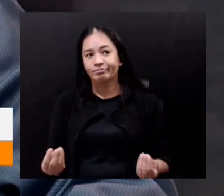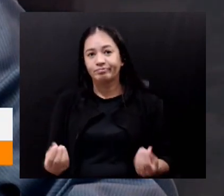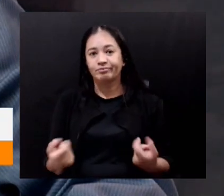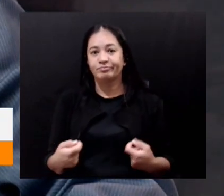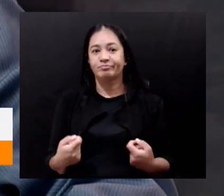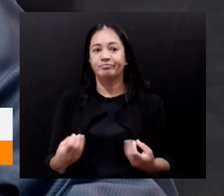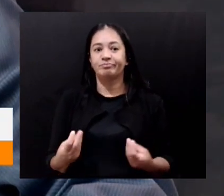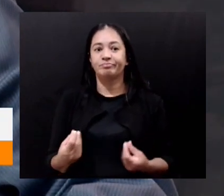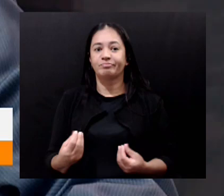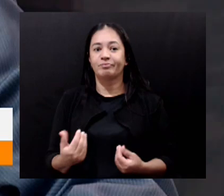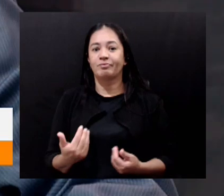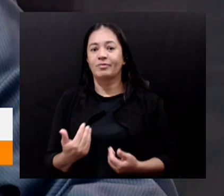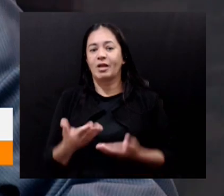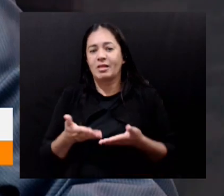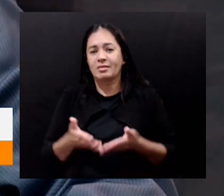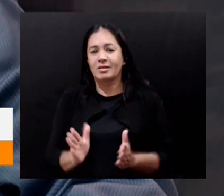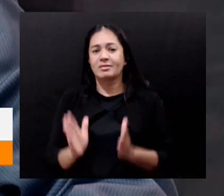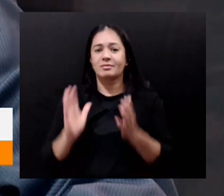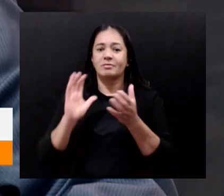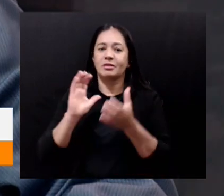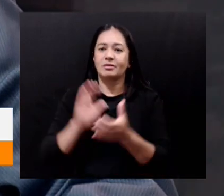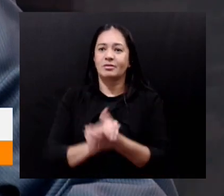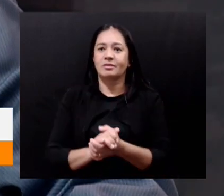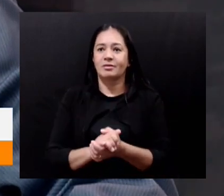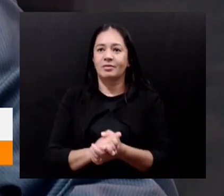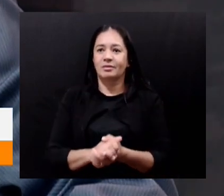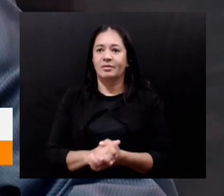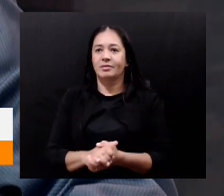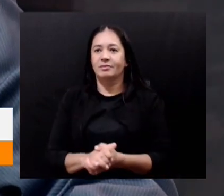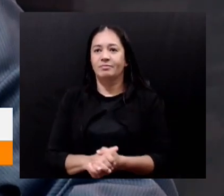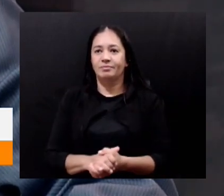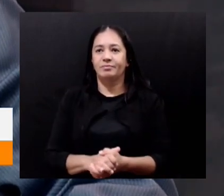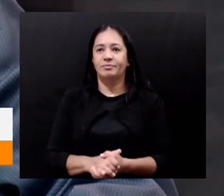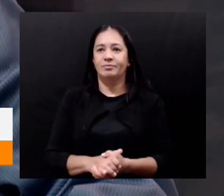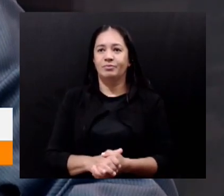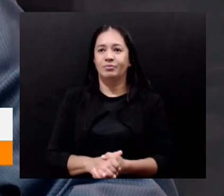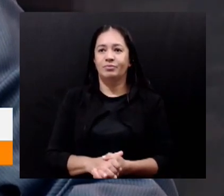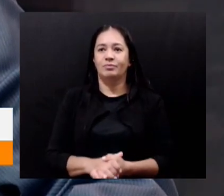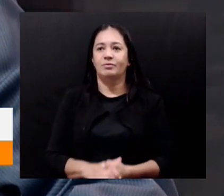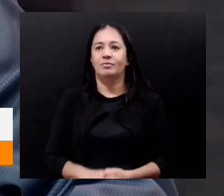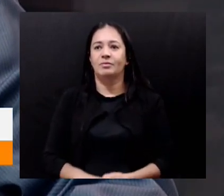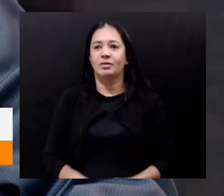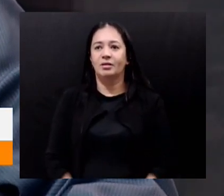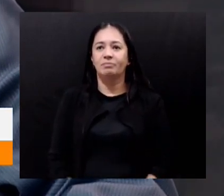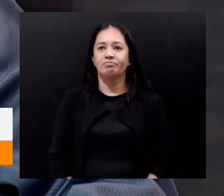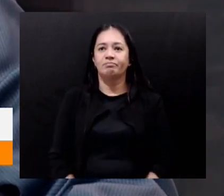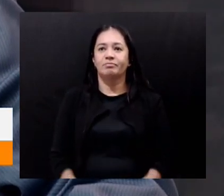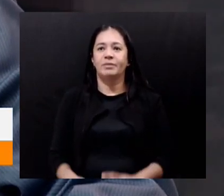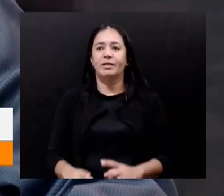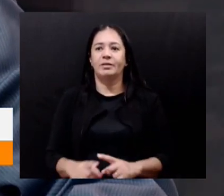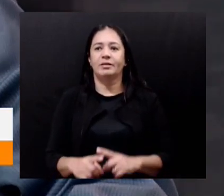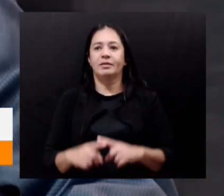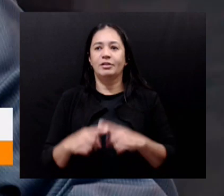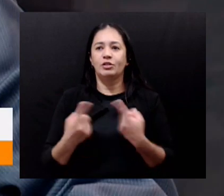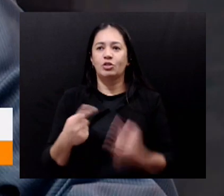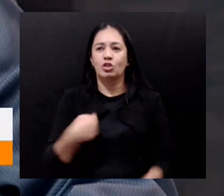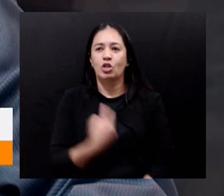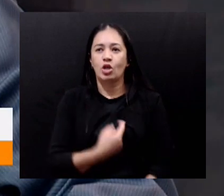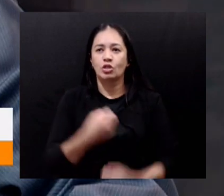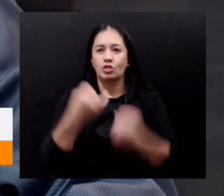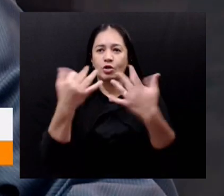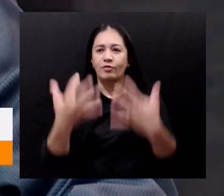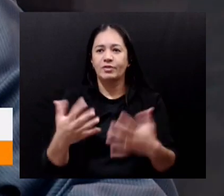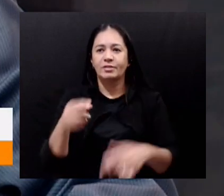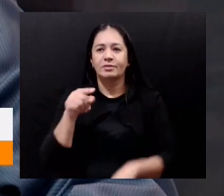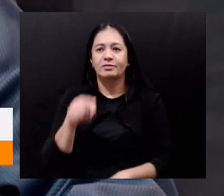nascimento, casamento, óbito em linha descendente desde o antepassado italiano, e nós estamos falando aí de, mediamente, se forem, assim,